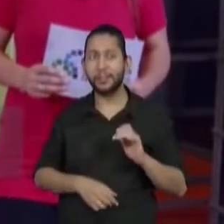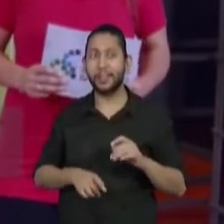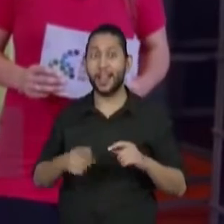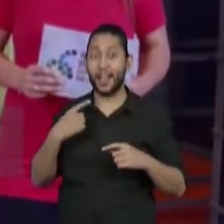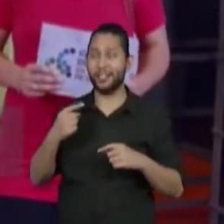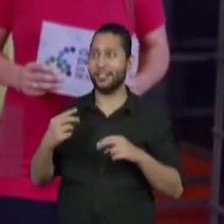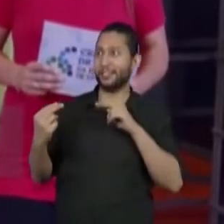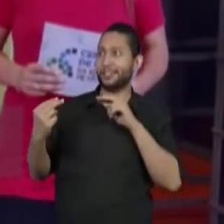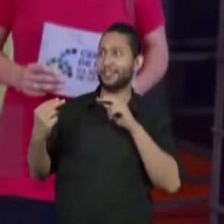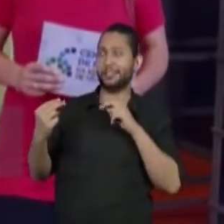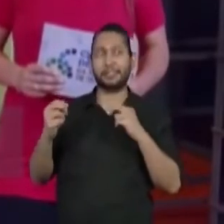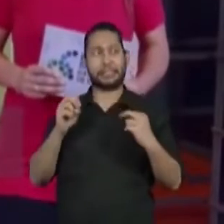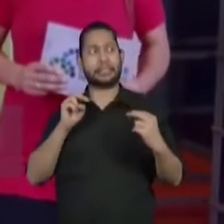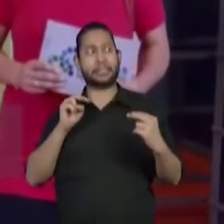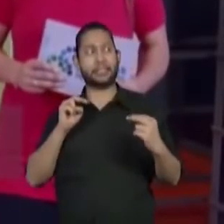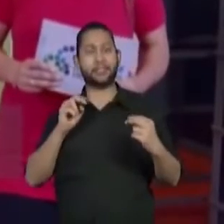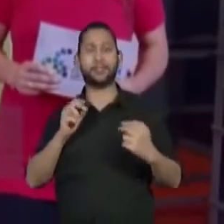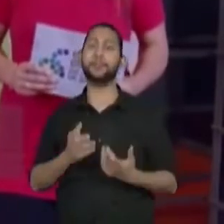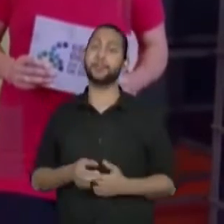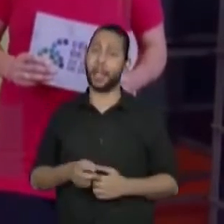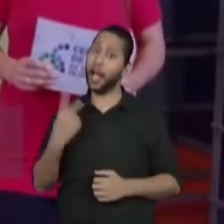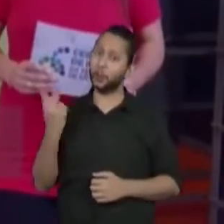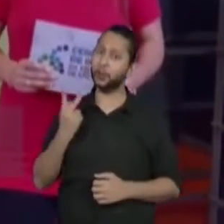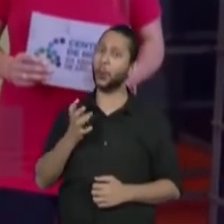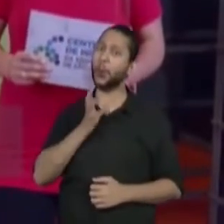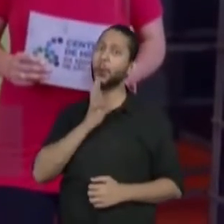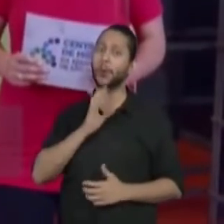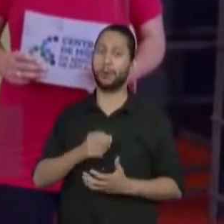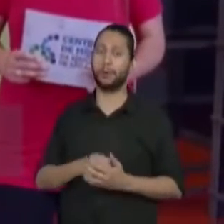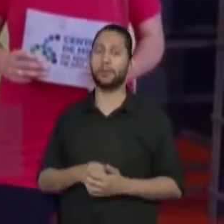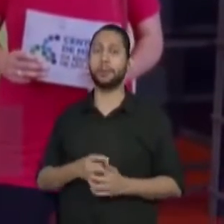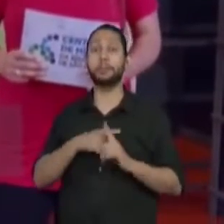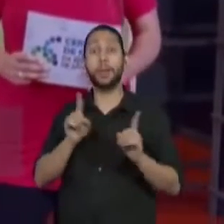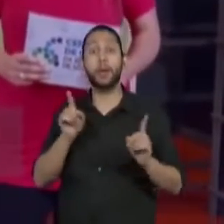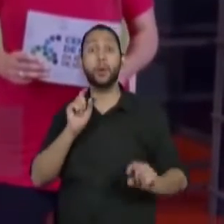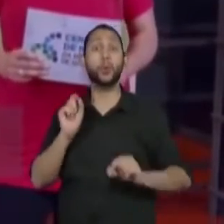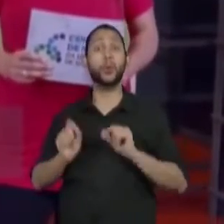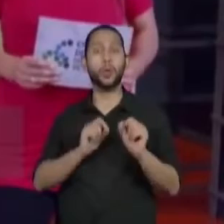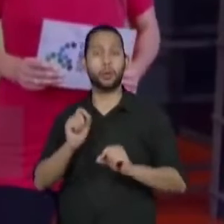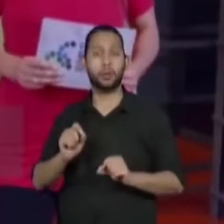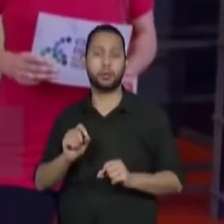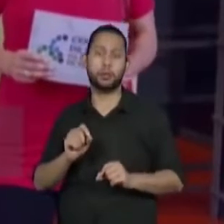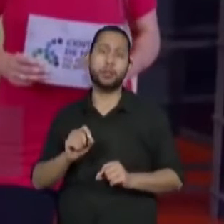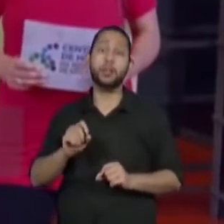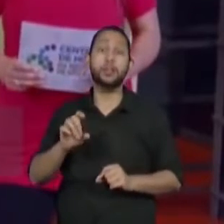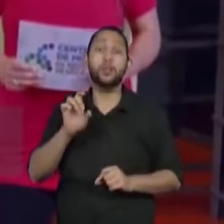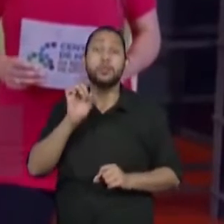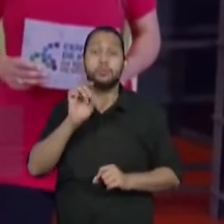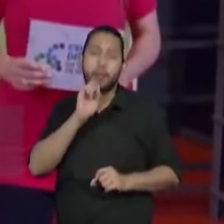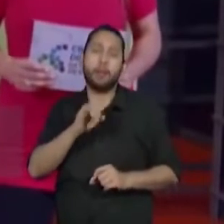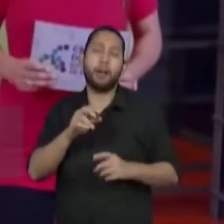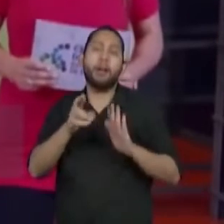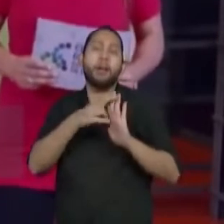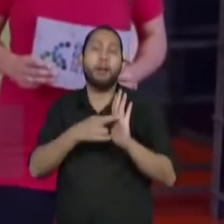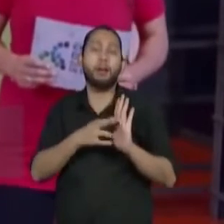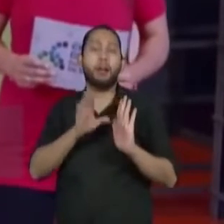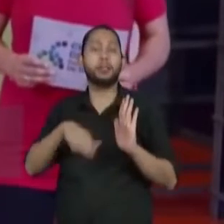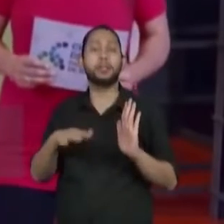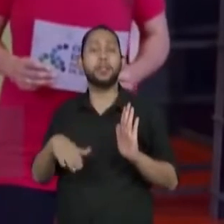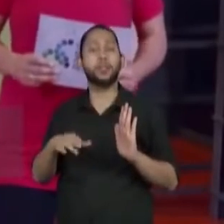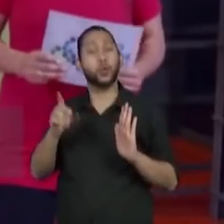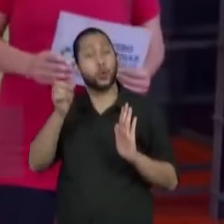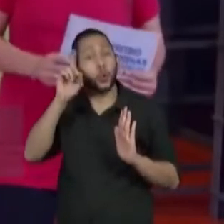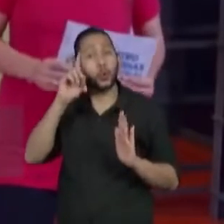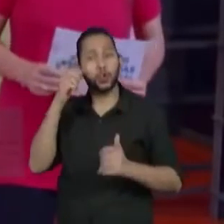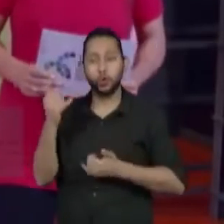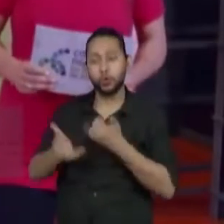numa dúvida. Será? Conhecem sim. Mas conhecem, muitos devem ser só no dia a dia, mas é hora de se aprofundar no